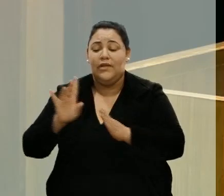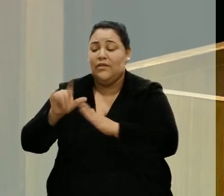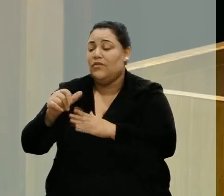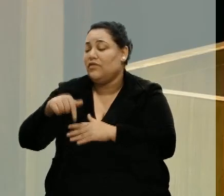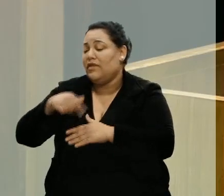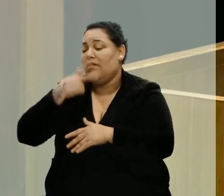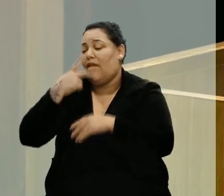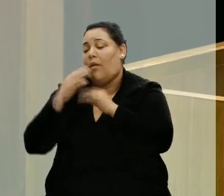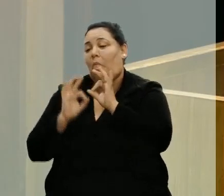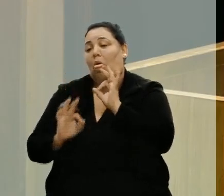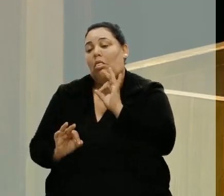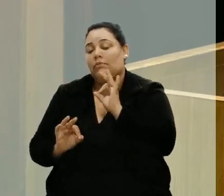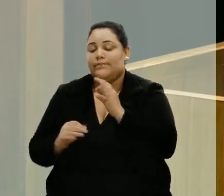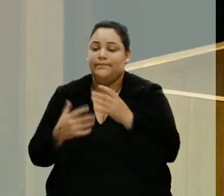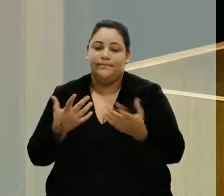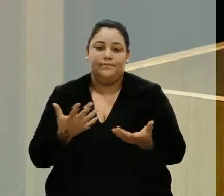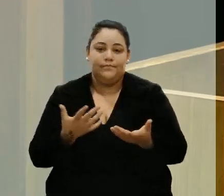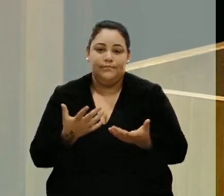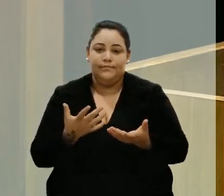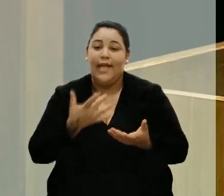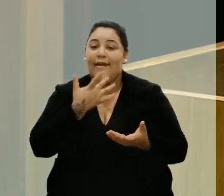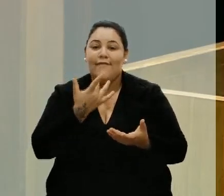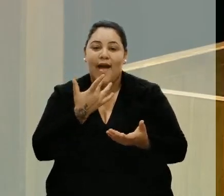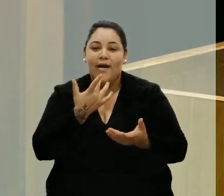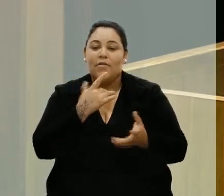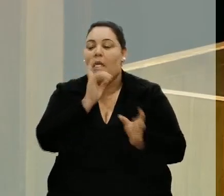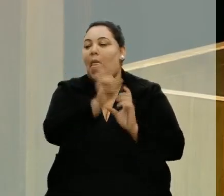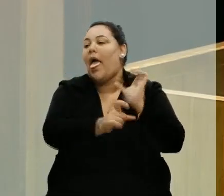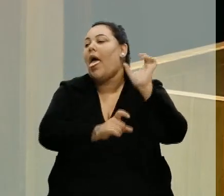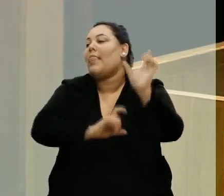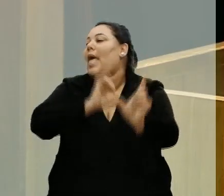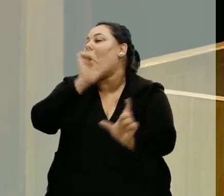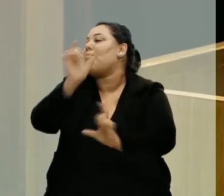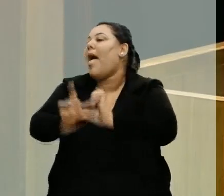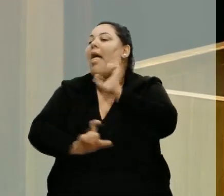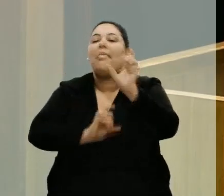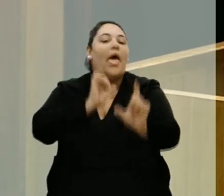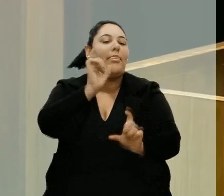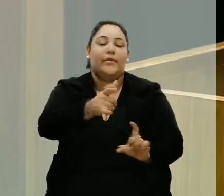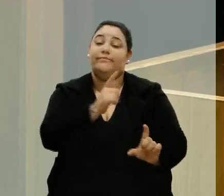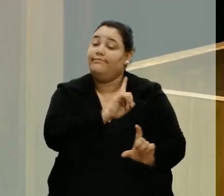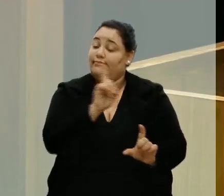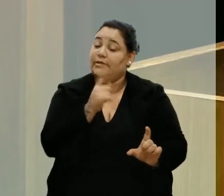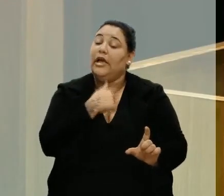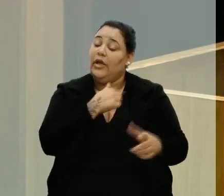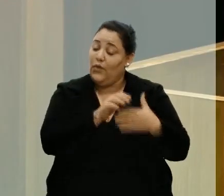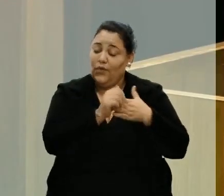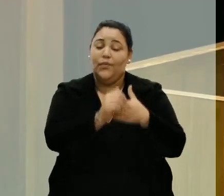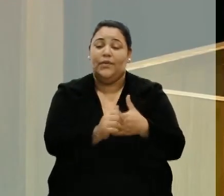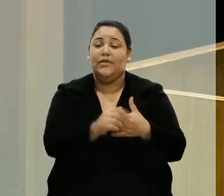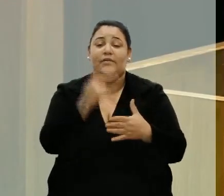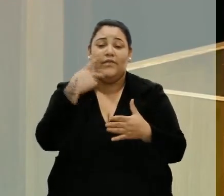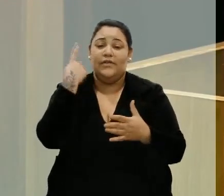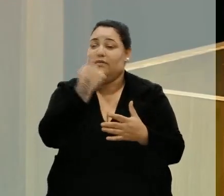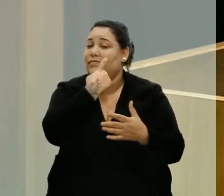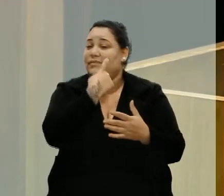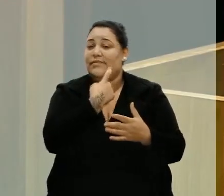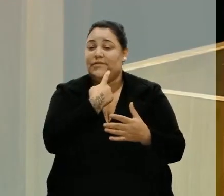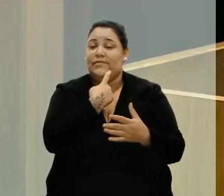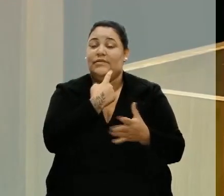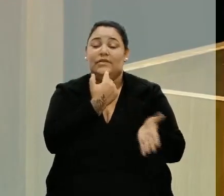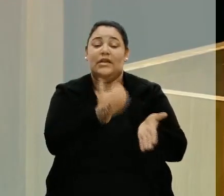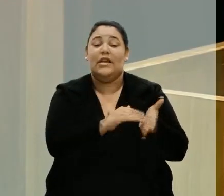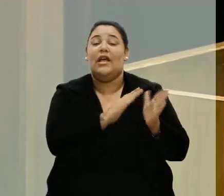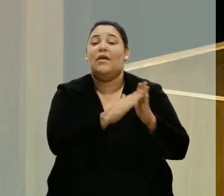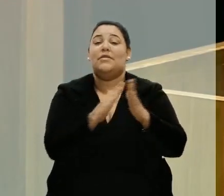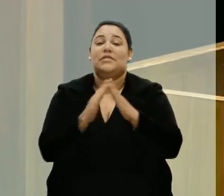argumentos. É fácil jogar palavras ao vento. Eu acompanhei o vereador Wagner Petrini, que era secretário da habitação. Foi